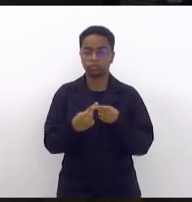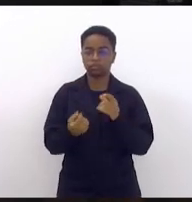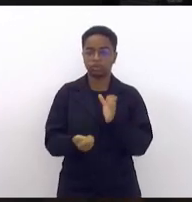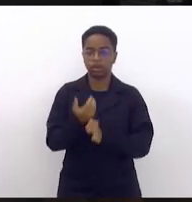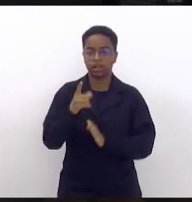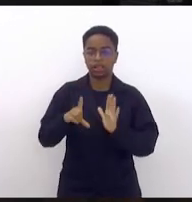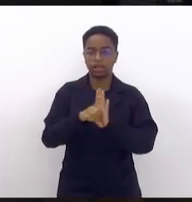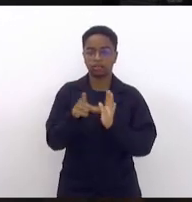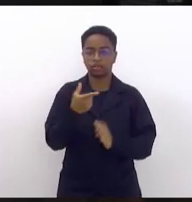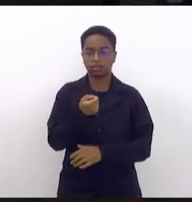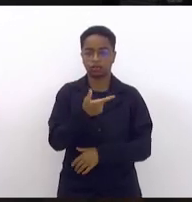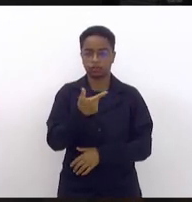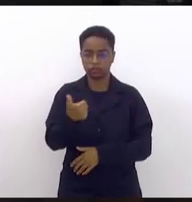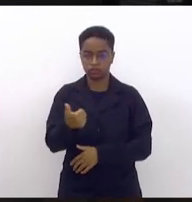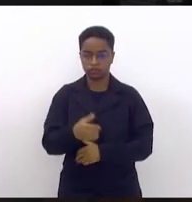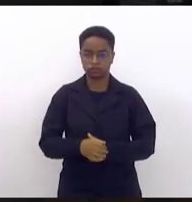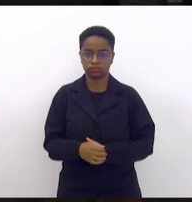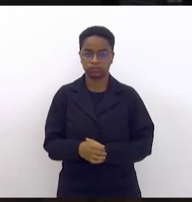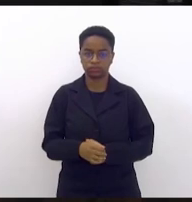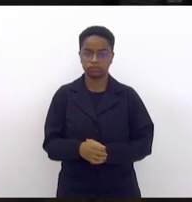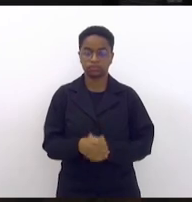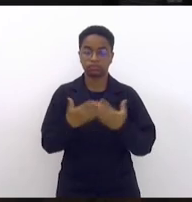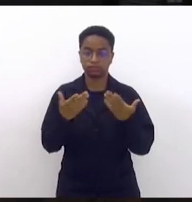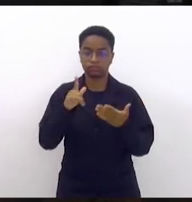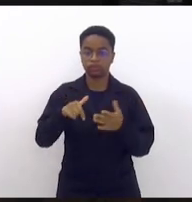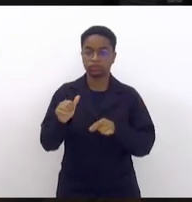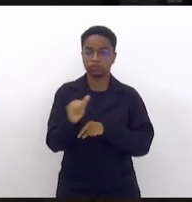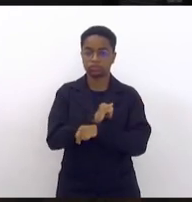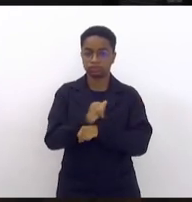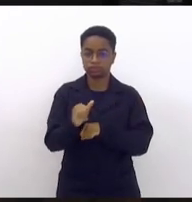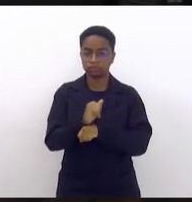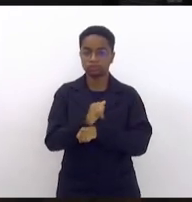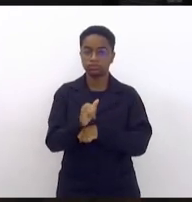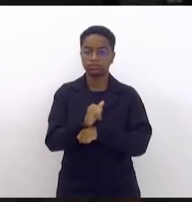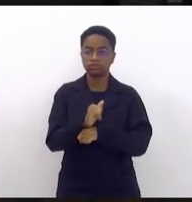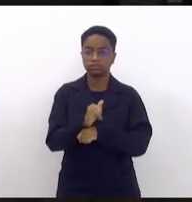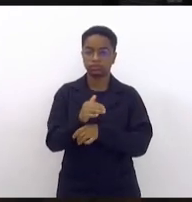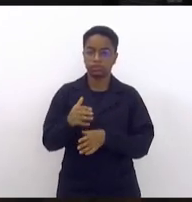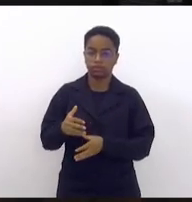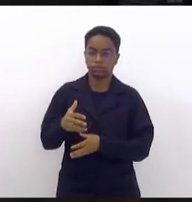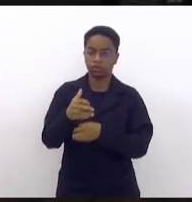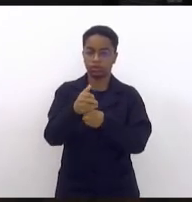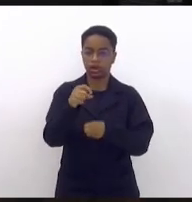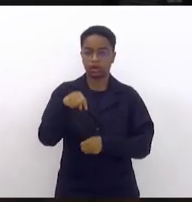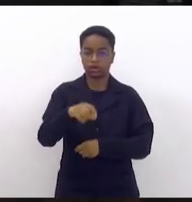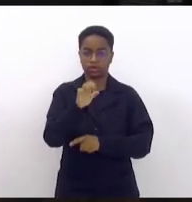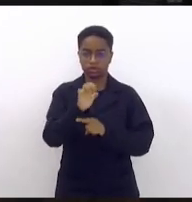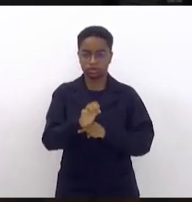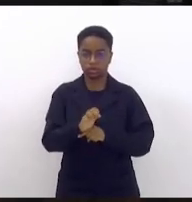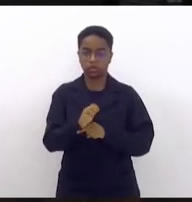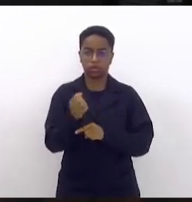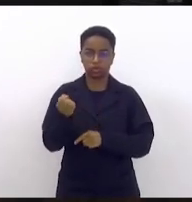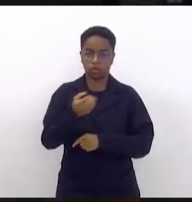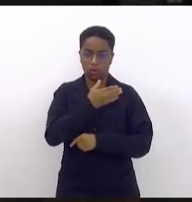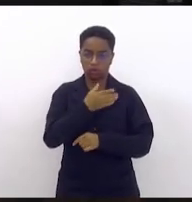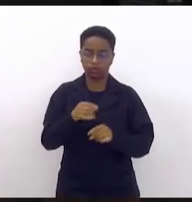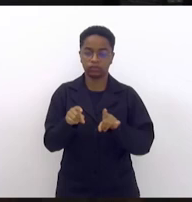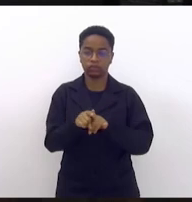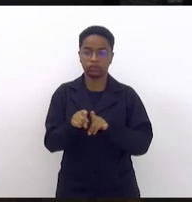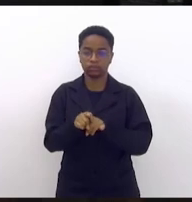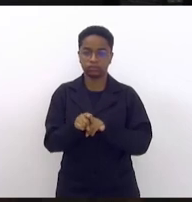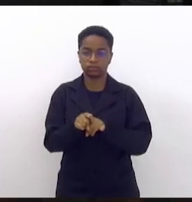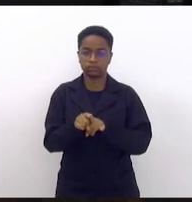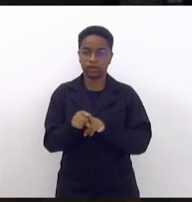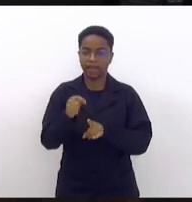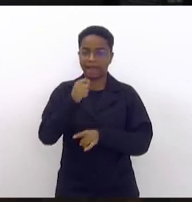2021 portanto é um mecanismo eh Contábil no estado muito recente ainda que ainda vai ter a